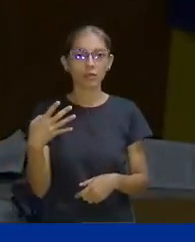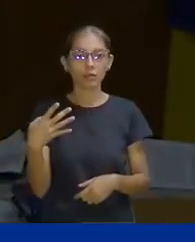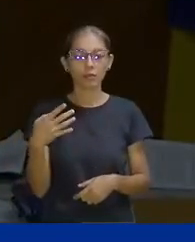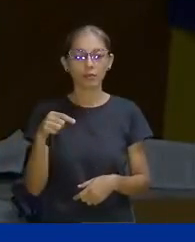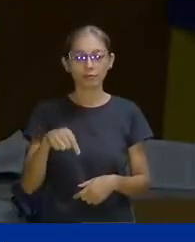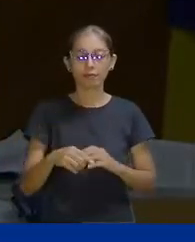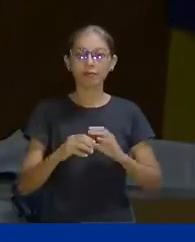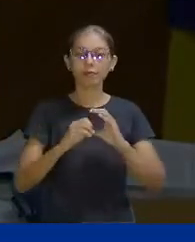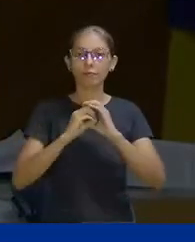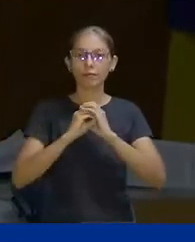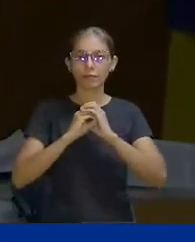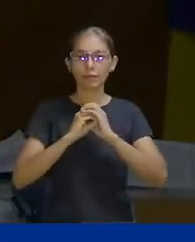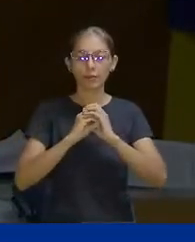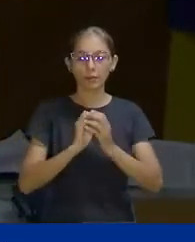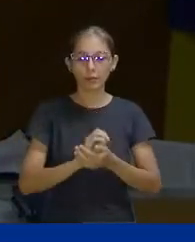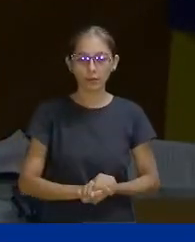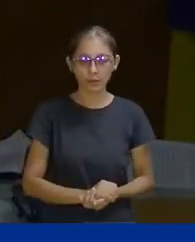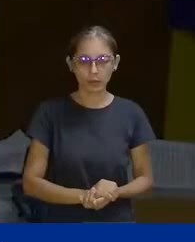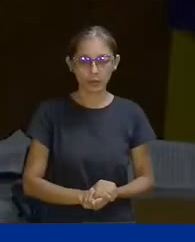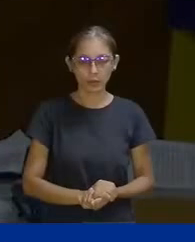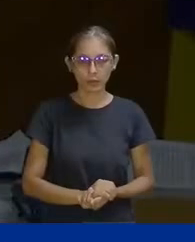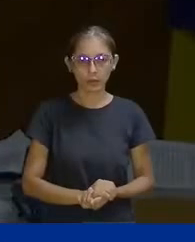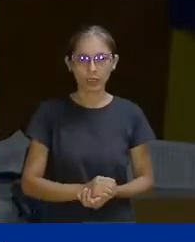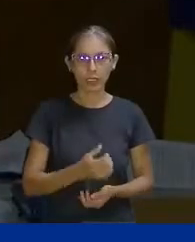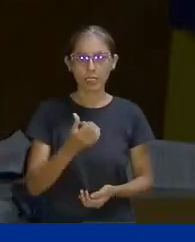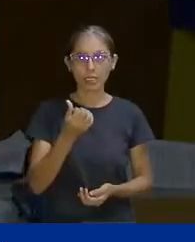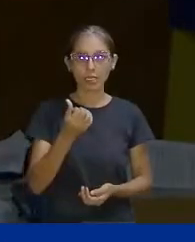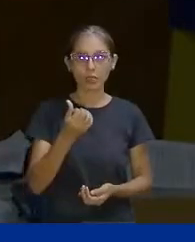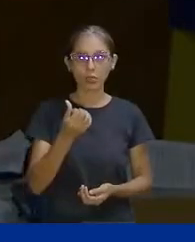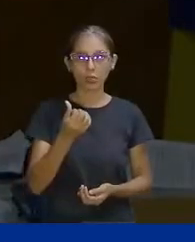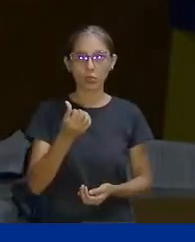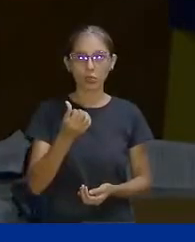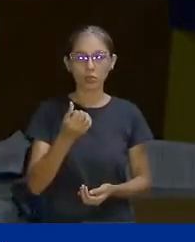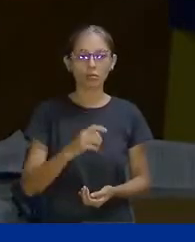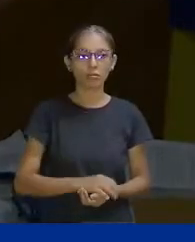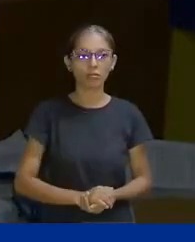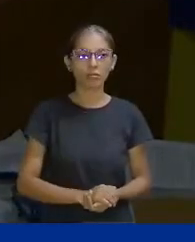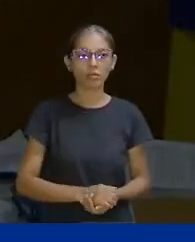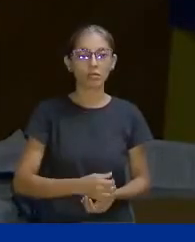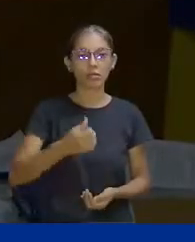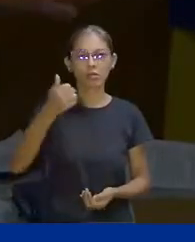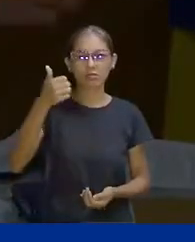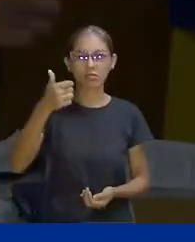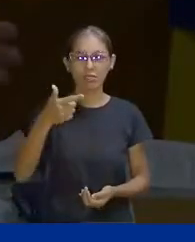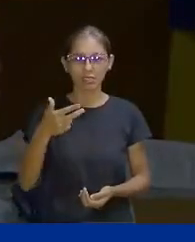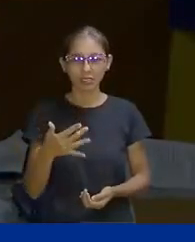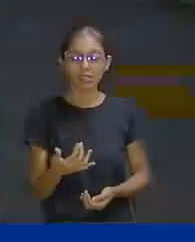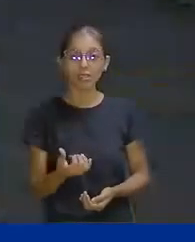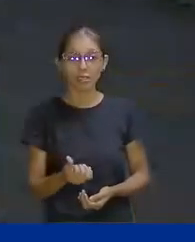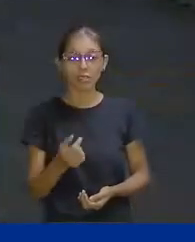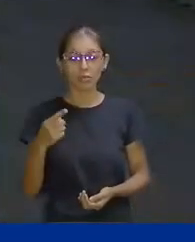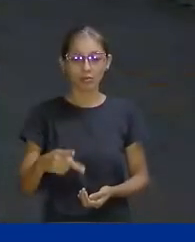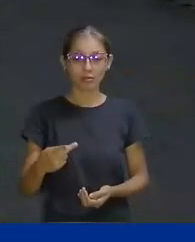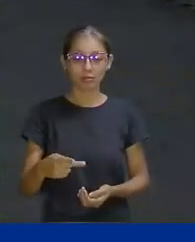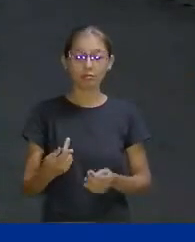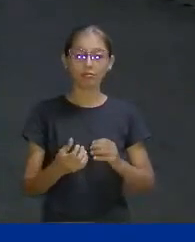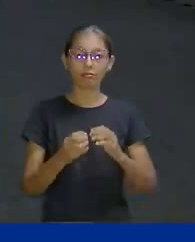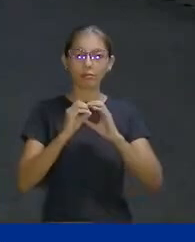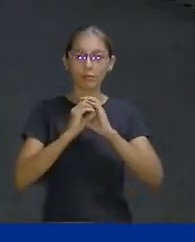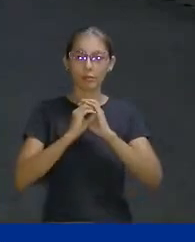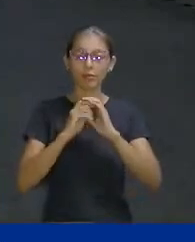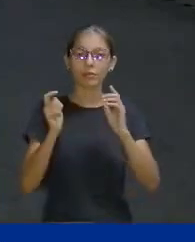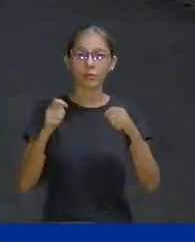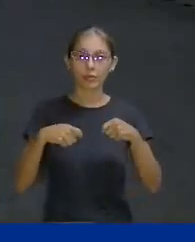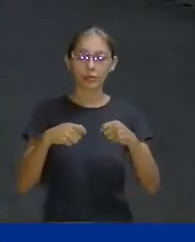nosso tribunal, ele foi classificado em 6º lugar, eu coloquei no grupo do tribunal, não sei se você teve acesso,